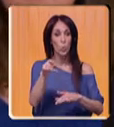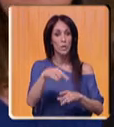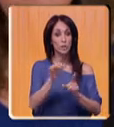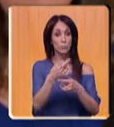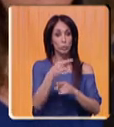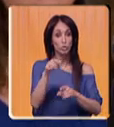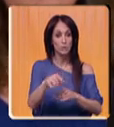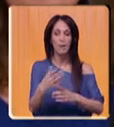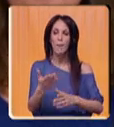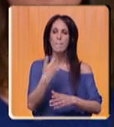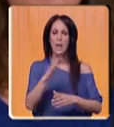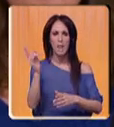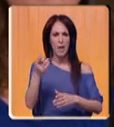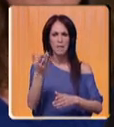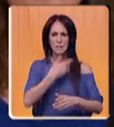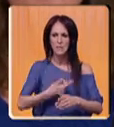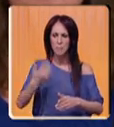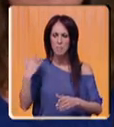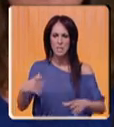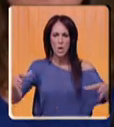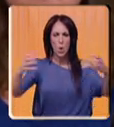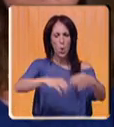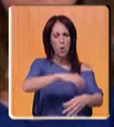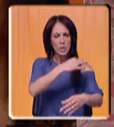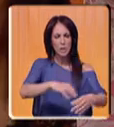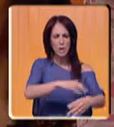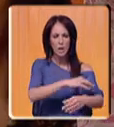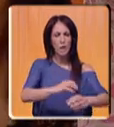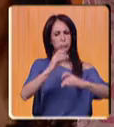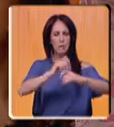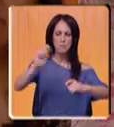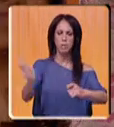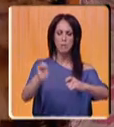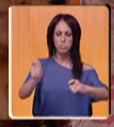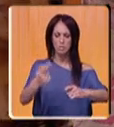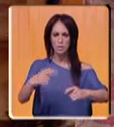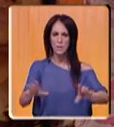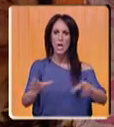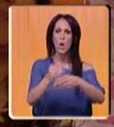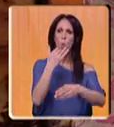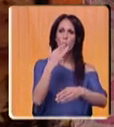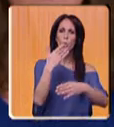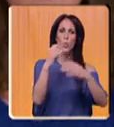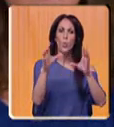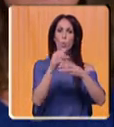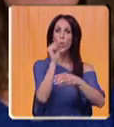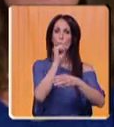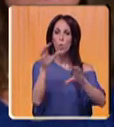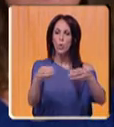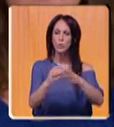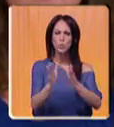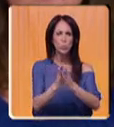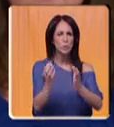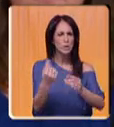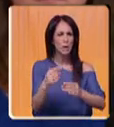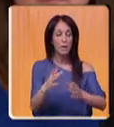festivais, tinham orquestra. Tinham orquestra. Tinha grandes maestros como Tavares Belo, Ferreira Trindade. Exato, e fui tinha um coro. um coro, tinham tudo. Tinham por